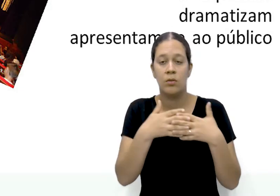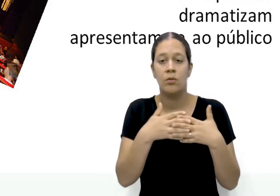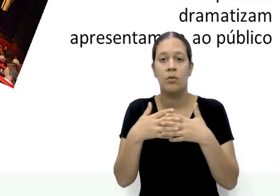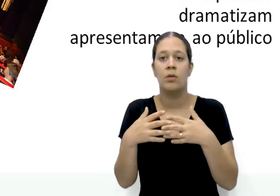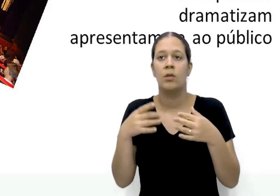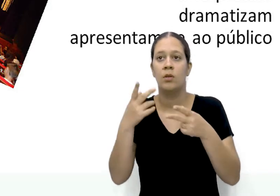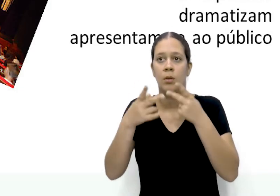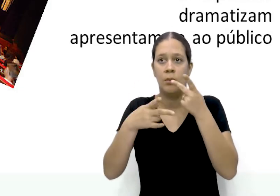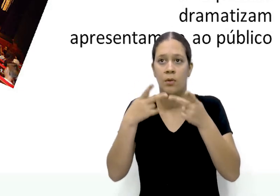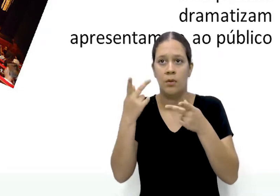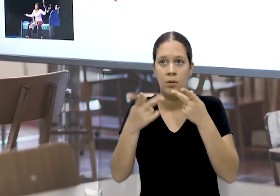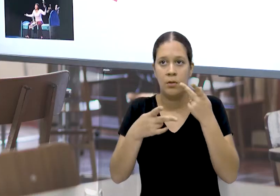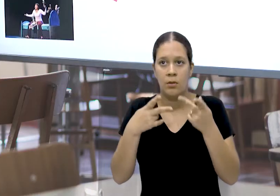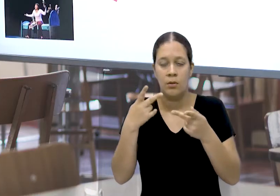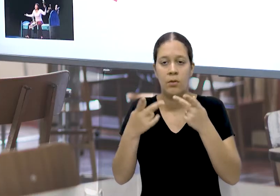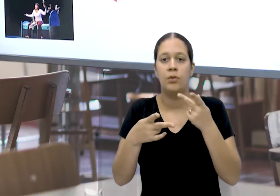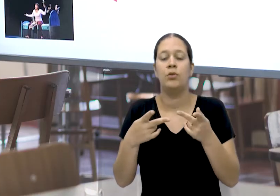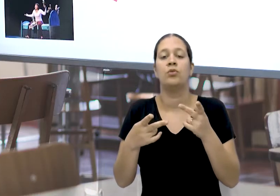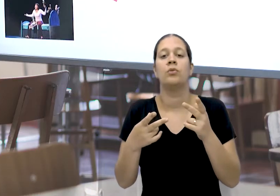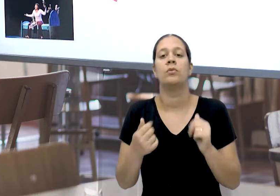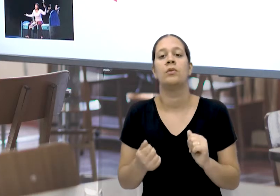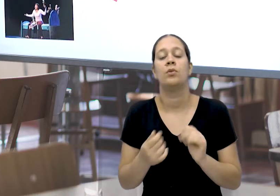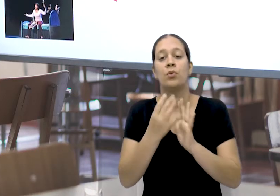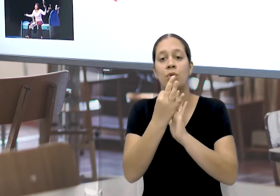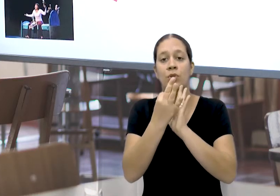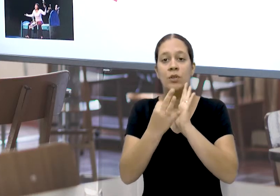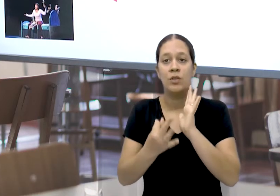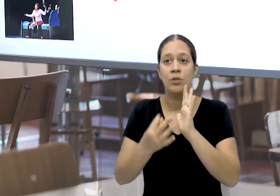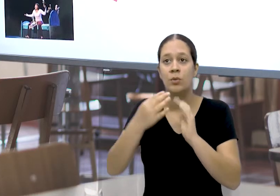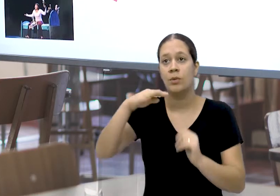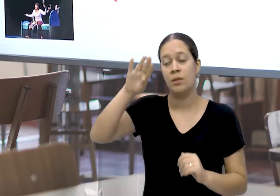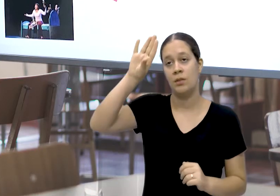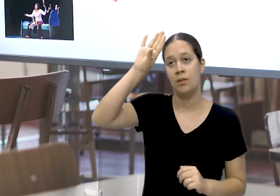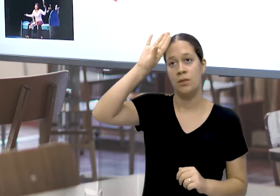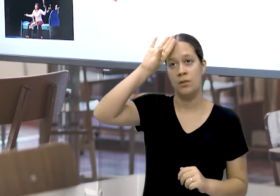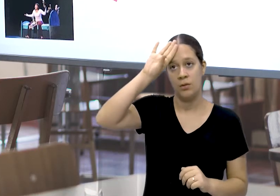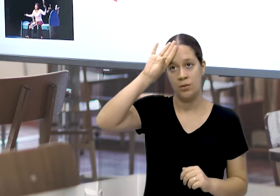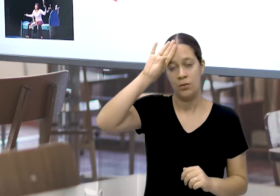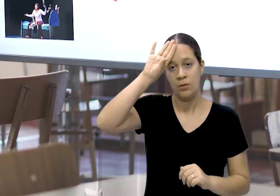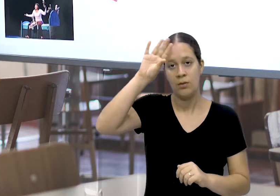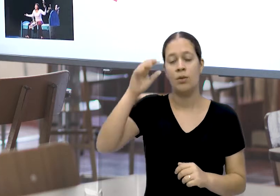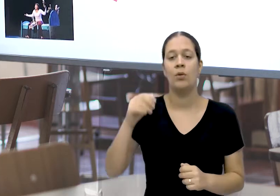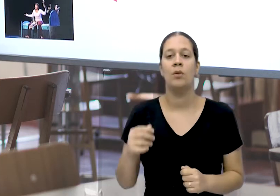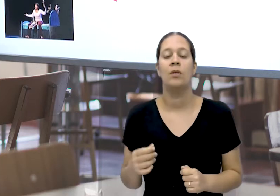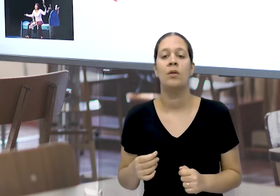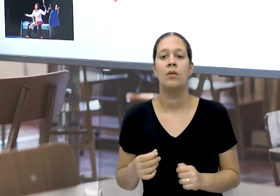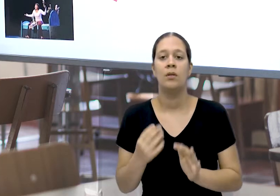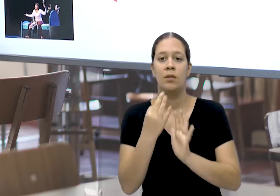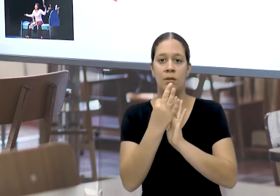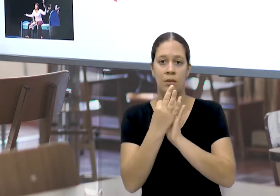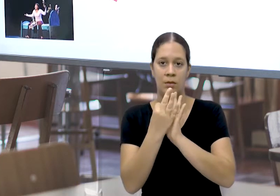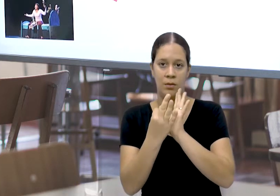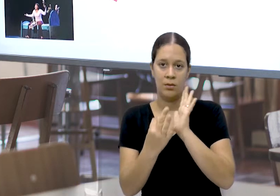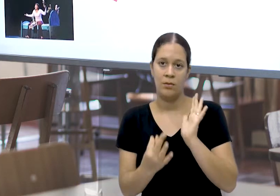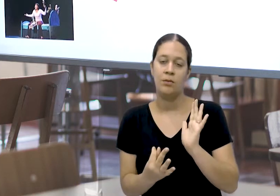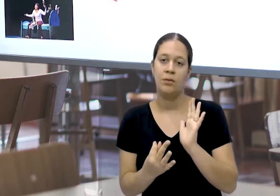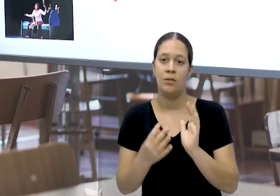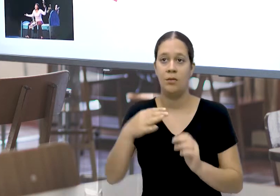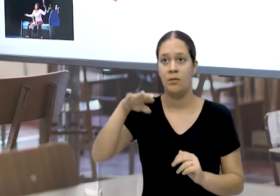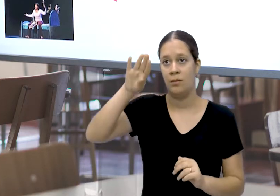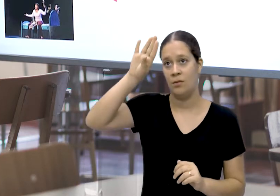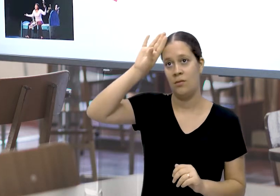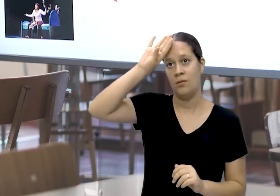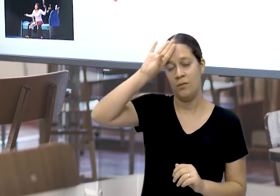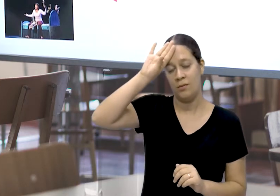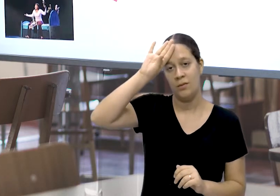objetivo é estudar a estrutura, o desenvolvimento, as entonações, os elementos de um texto de